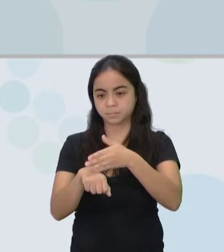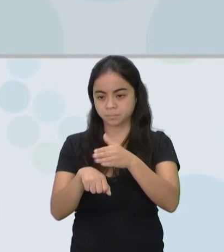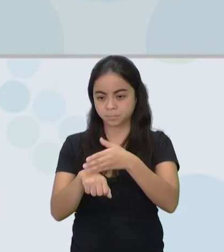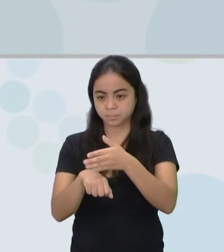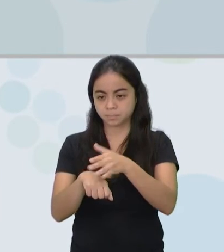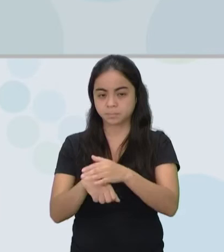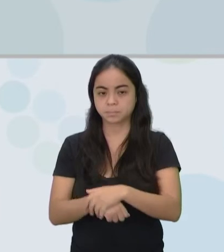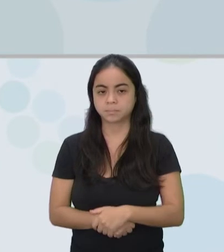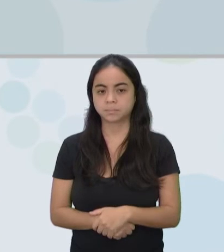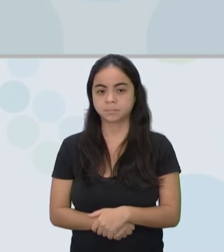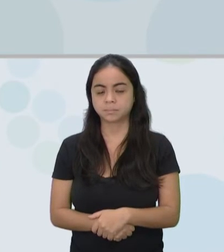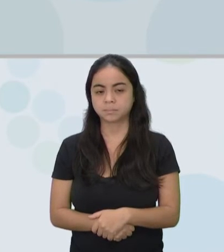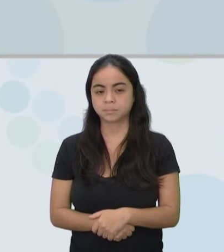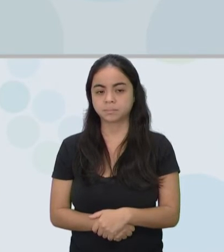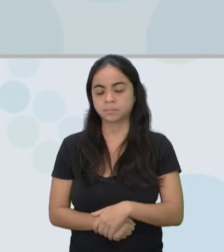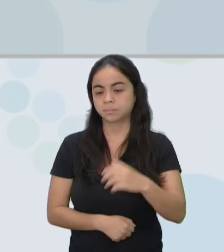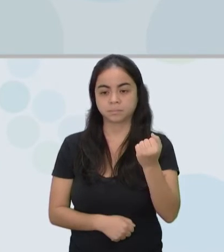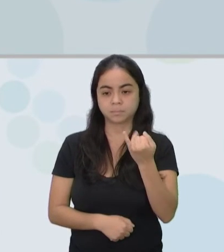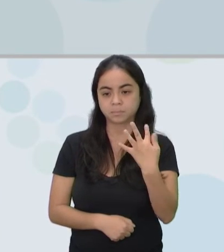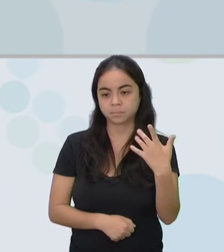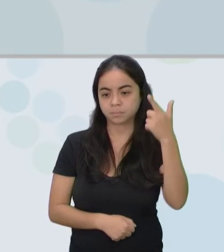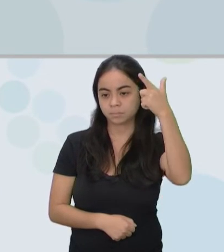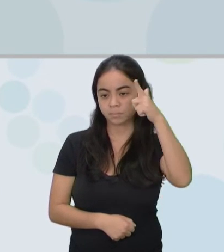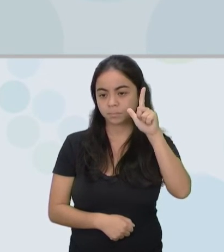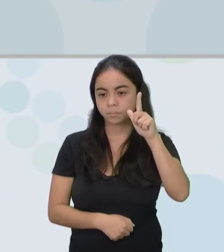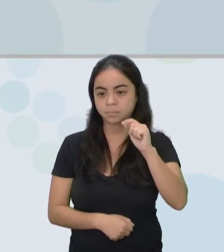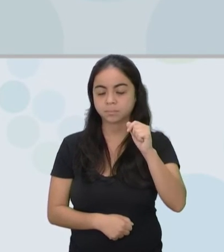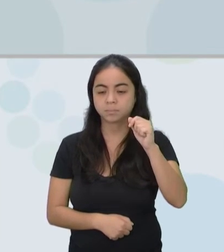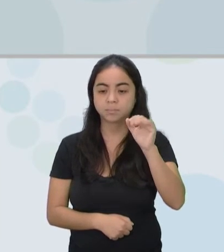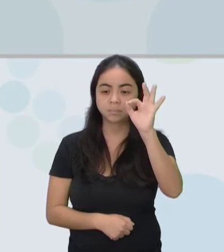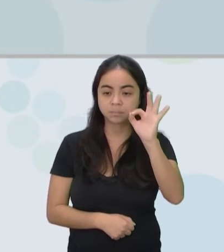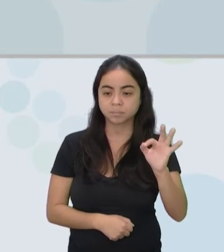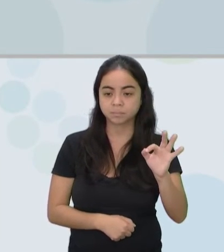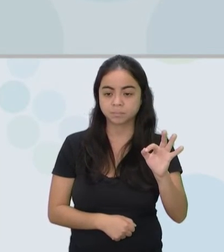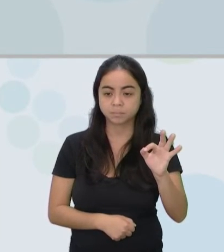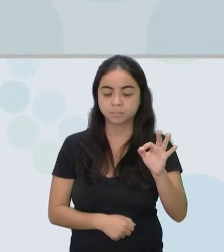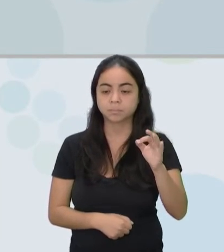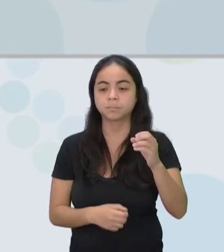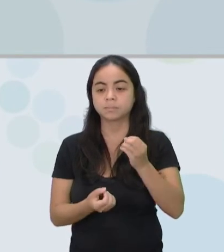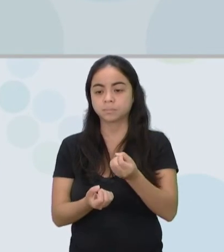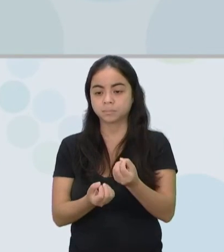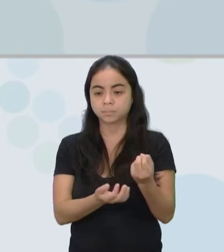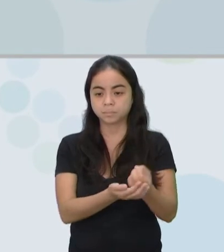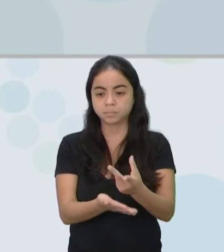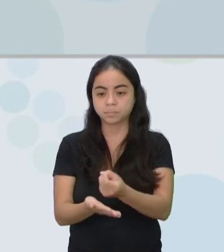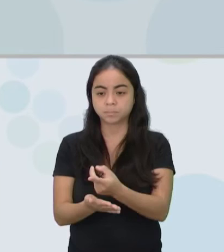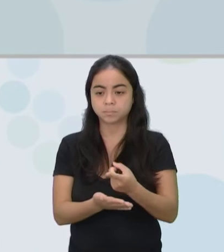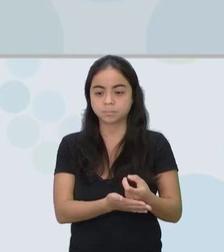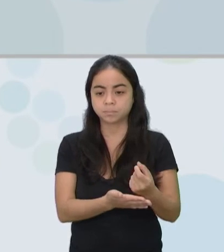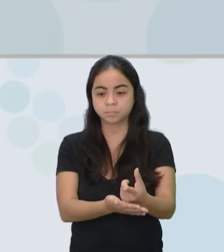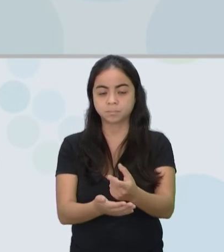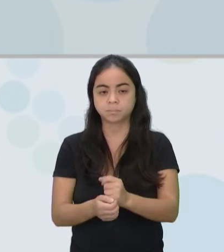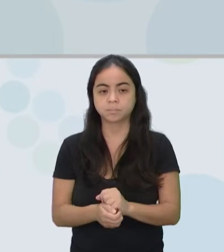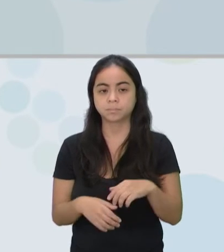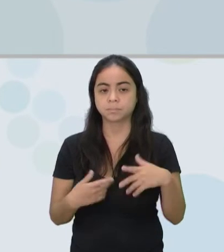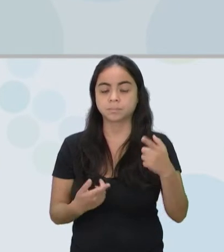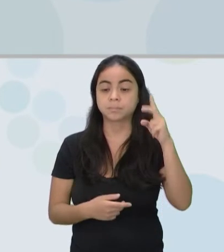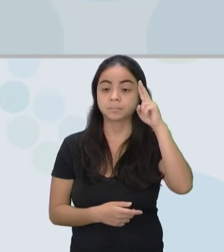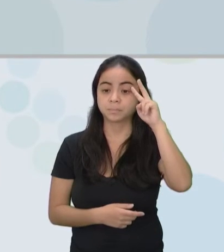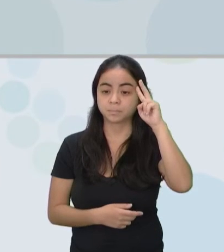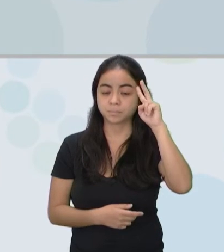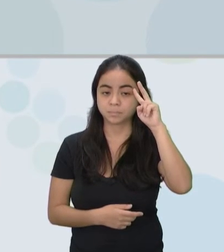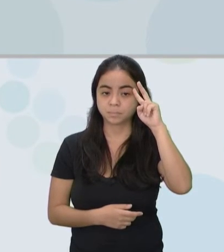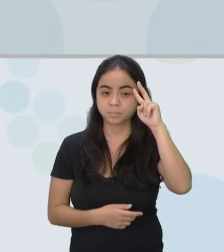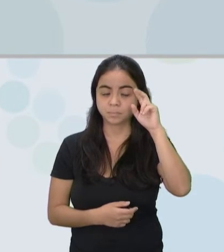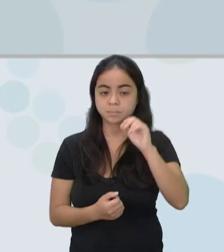na, de quanto a gente ganha e o percentual de quanto a gente gasta. Lembrando que são dados fictícios